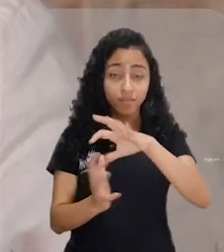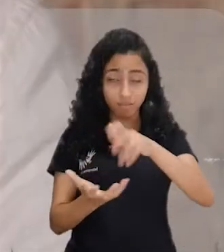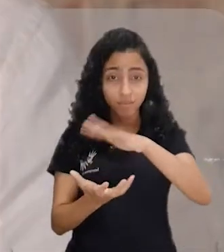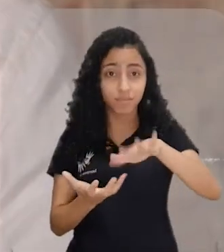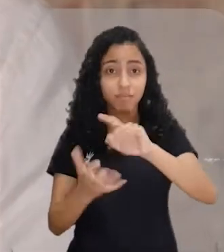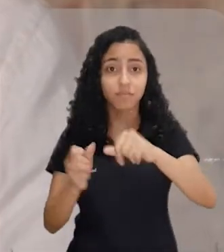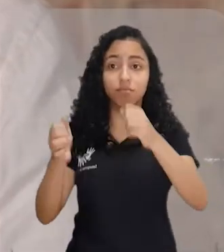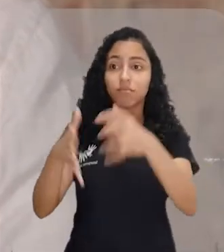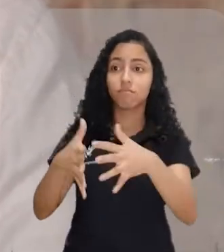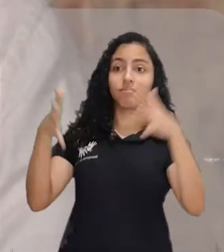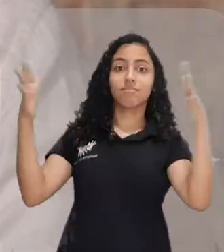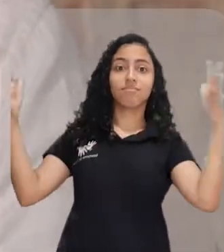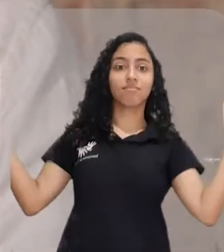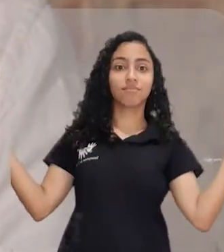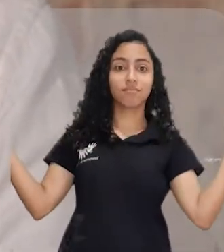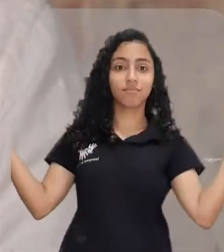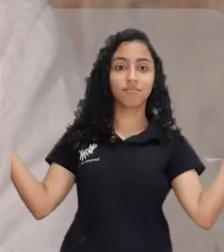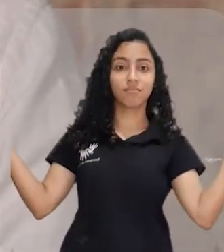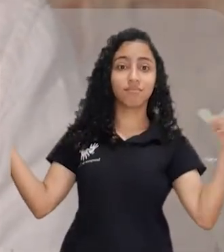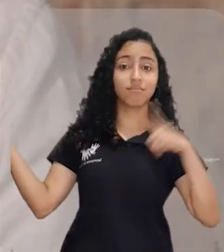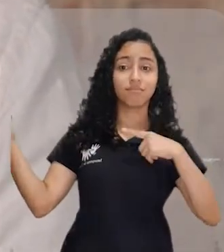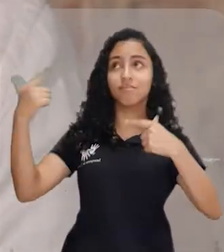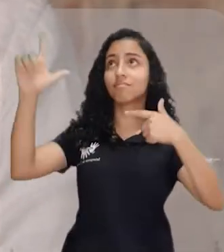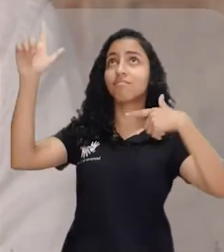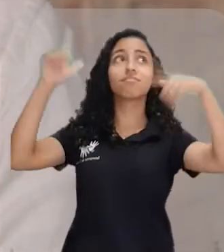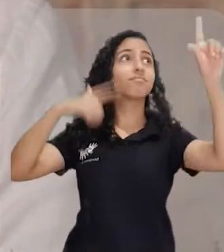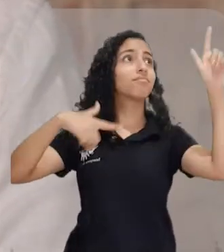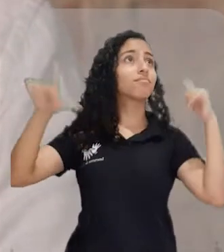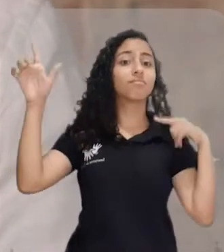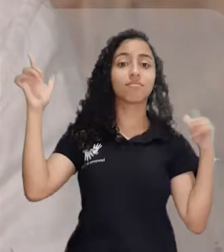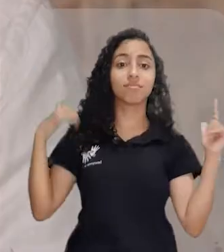são abertos, então existem interações,